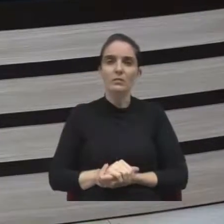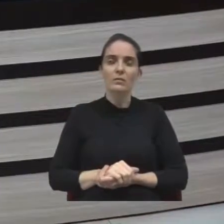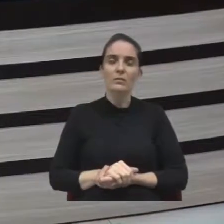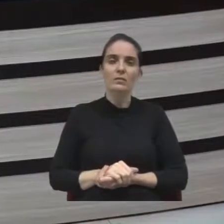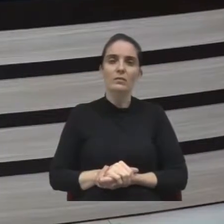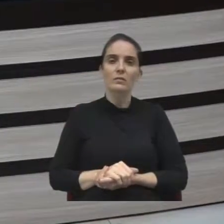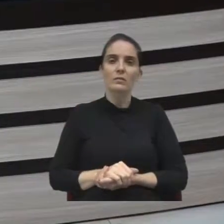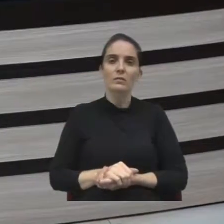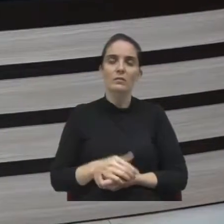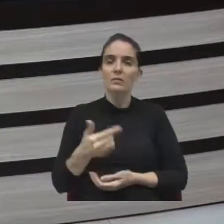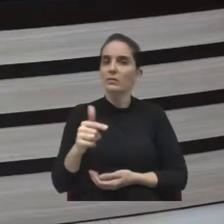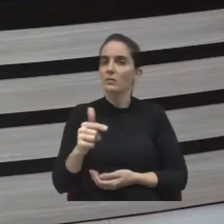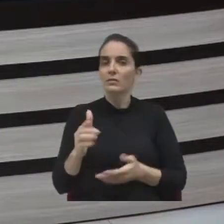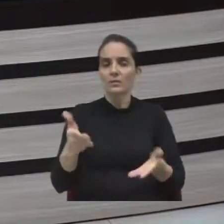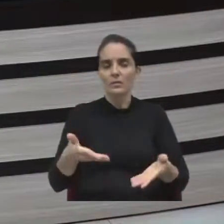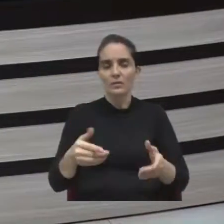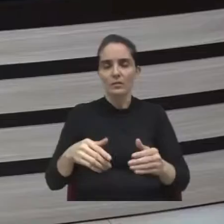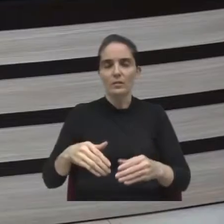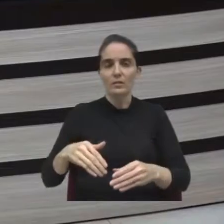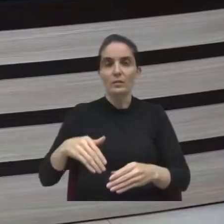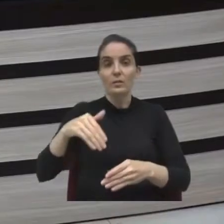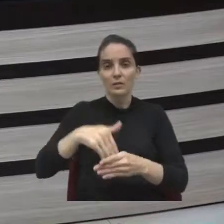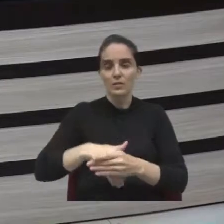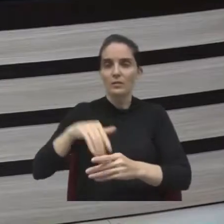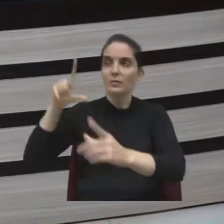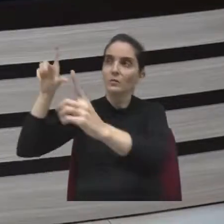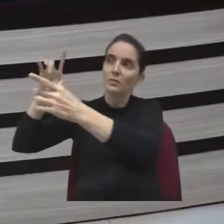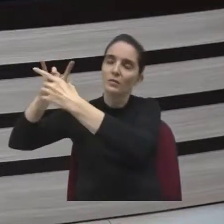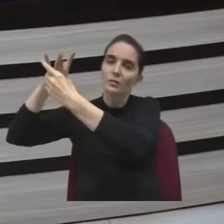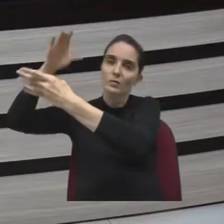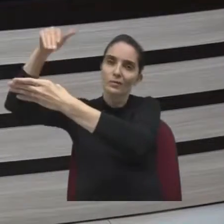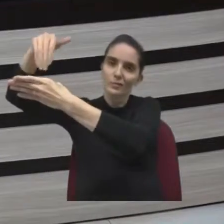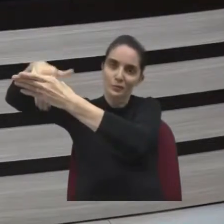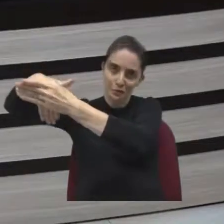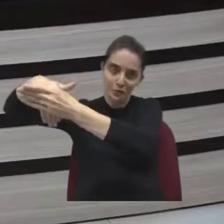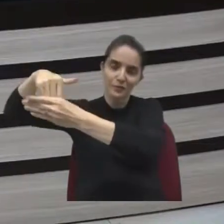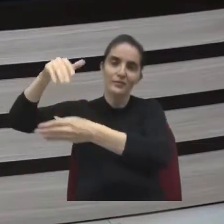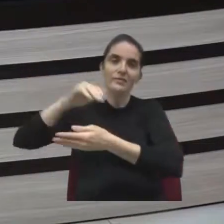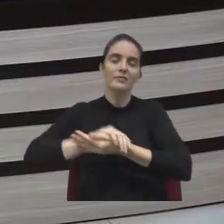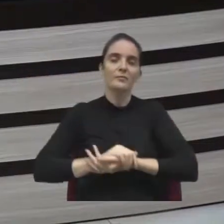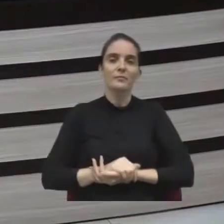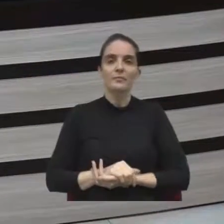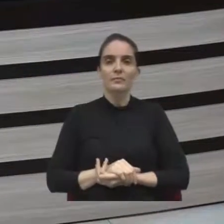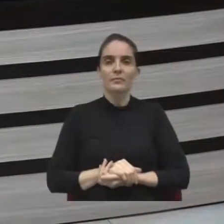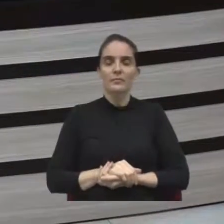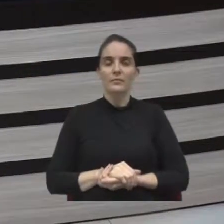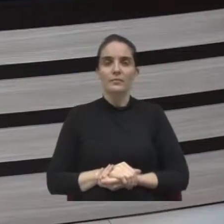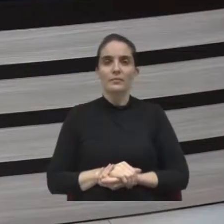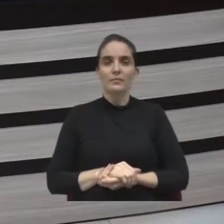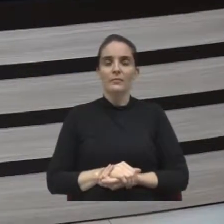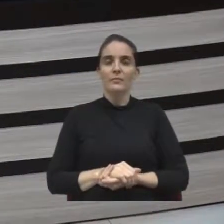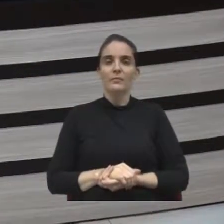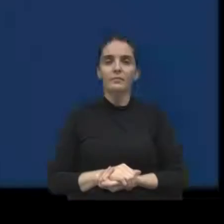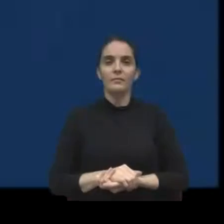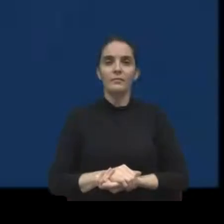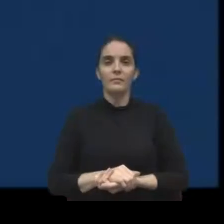Não havendo, vai à votação. Está aberto o painel de votação. Senhores vereadores, registrem o voto.